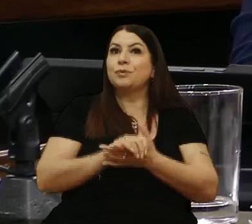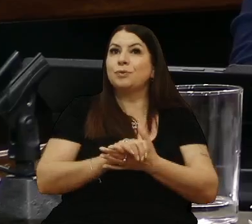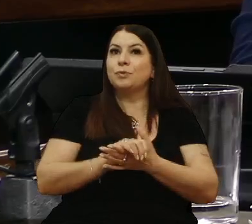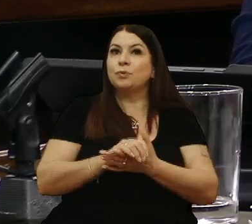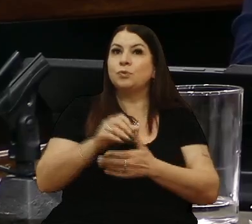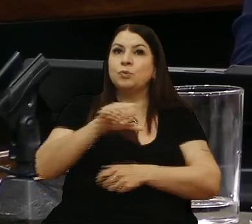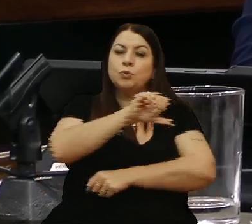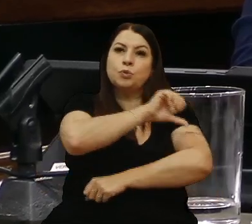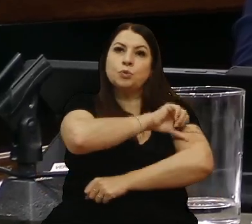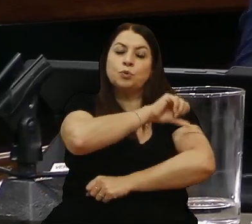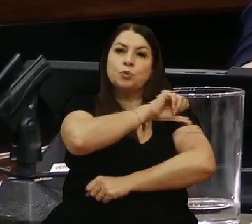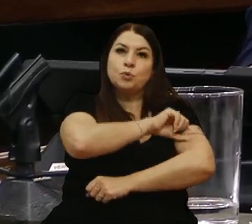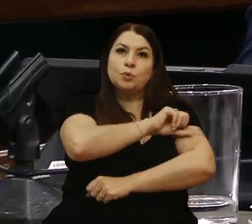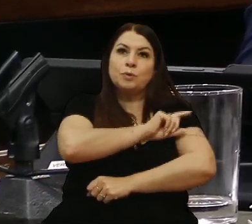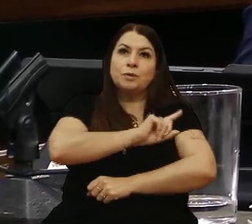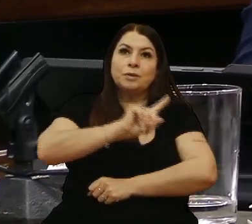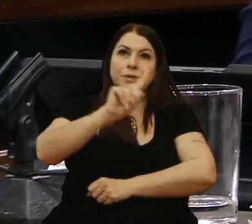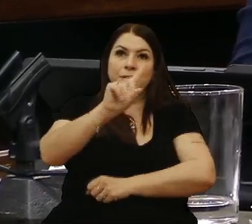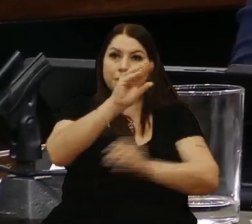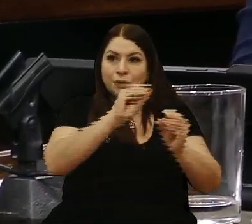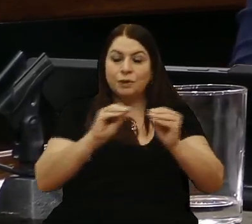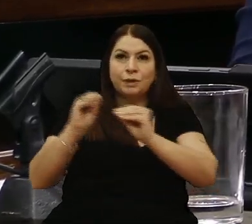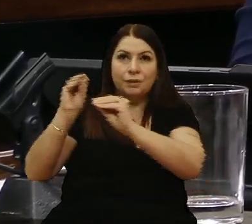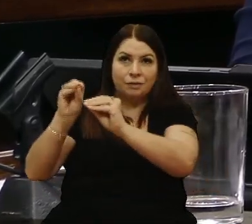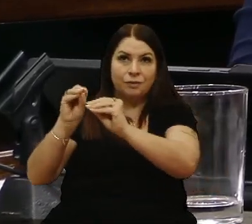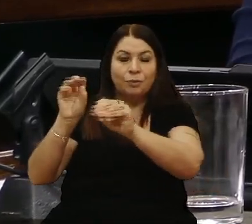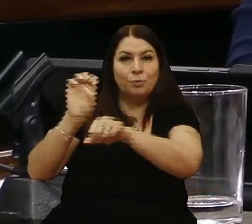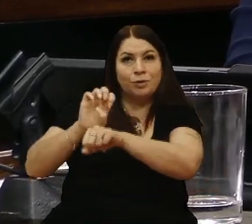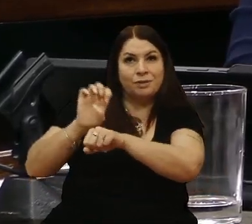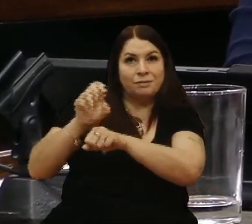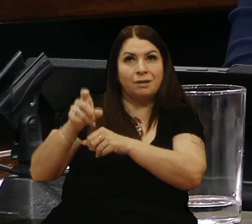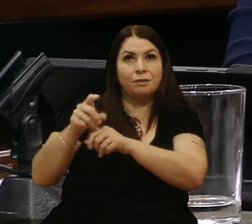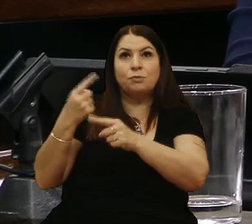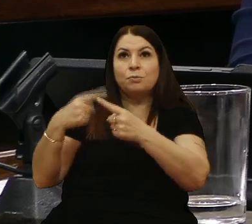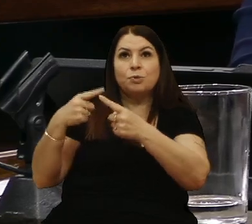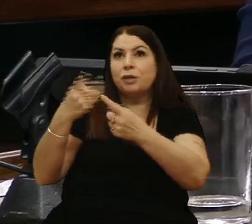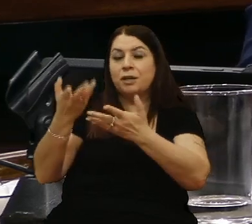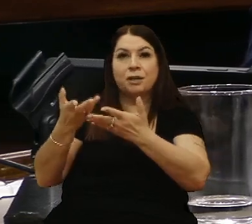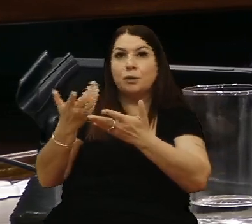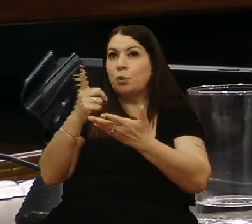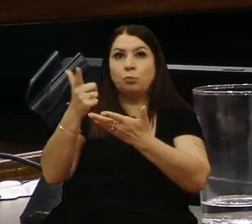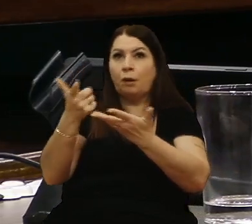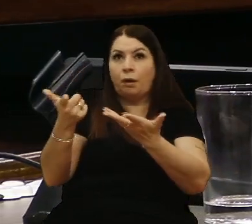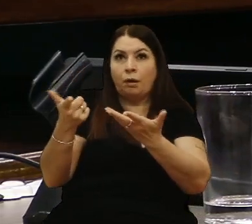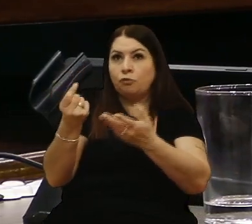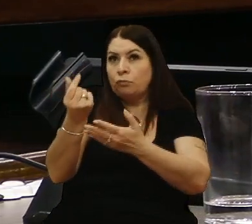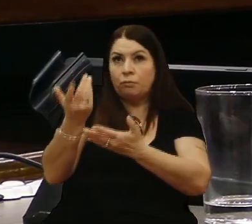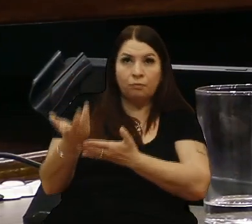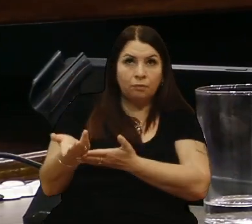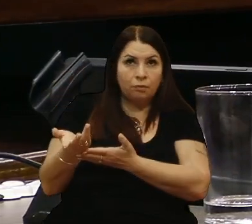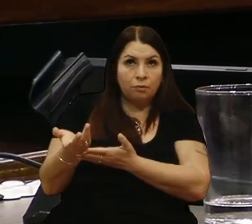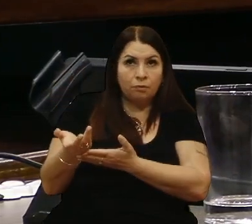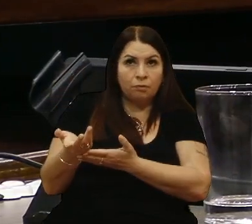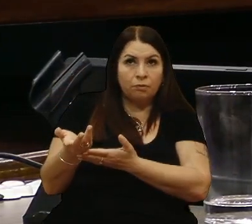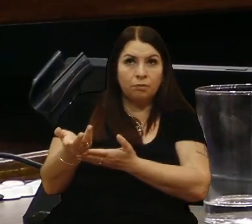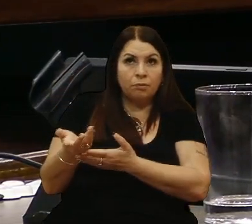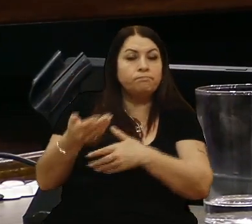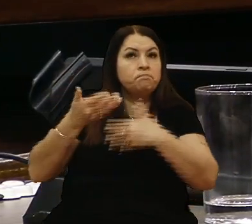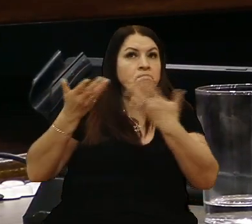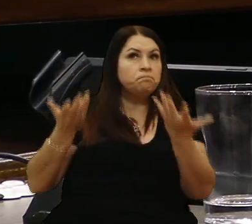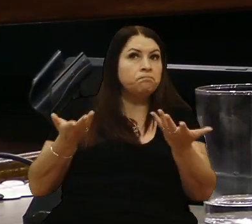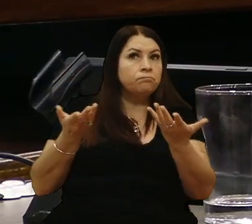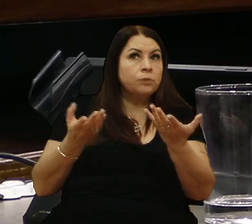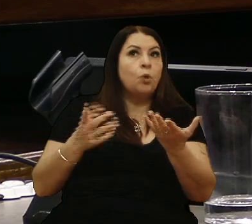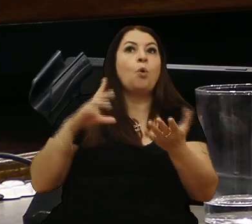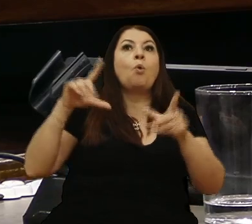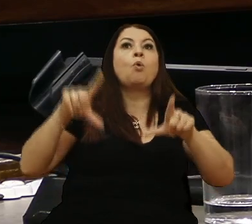9º anos estão indo para o Estado justamente porque não tem dinheiro. Mas, então, aonde